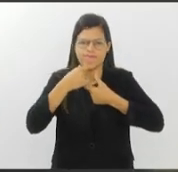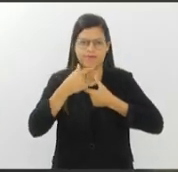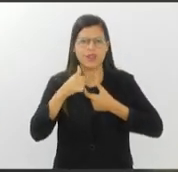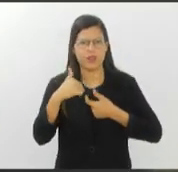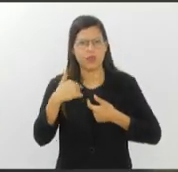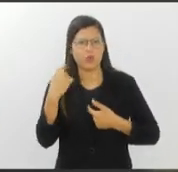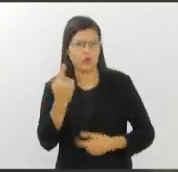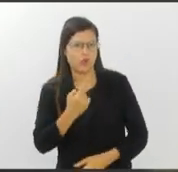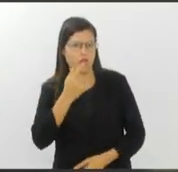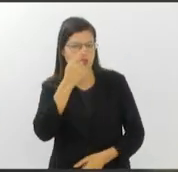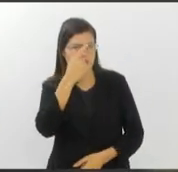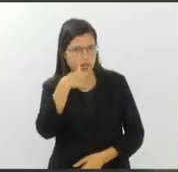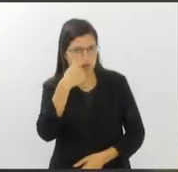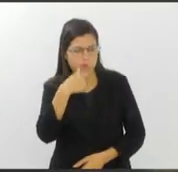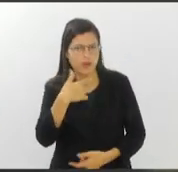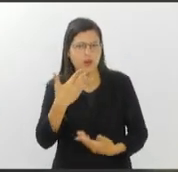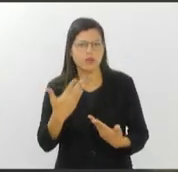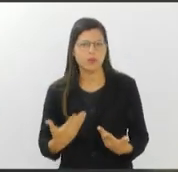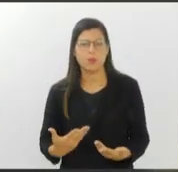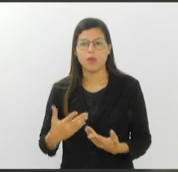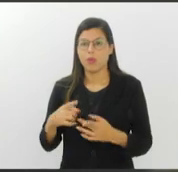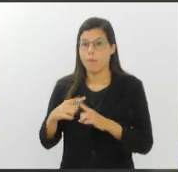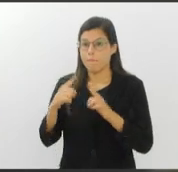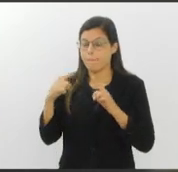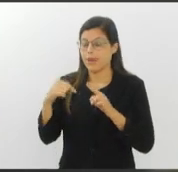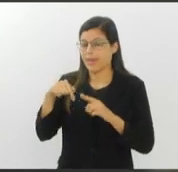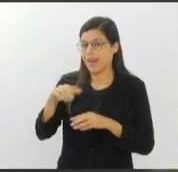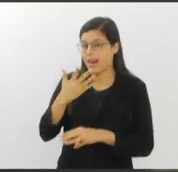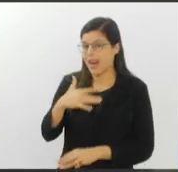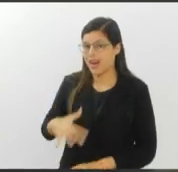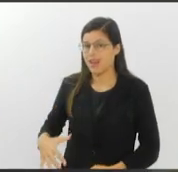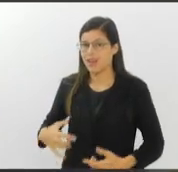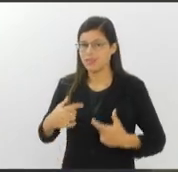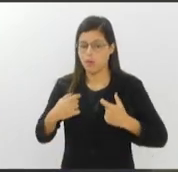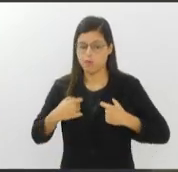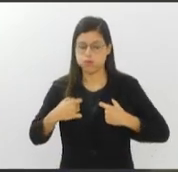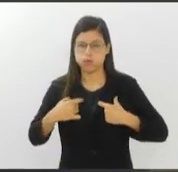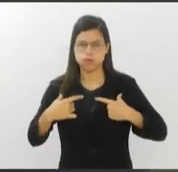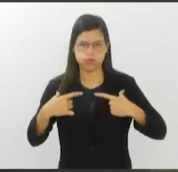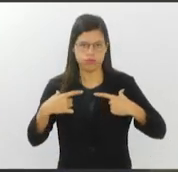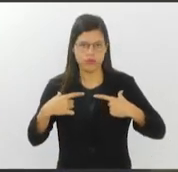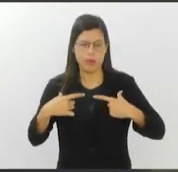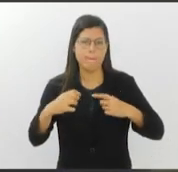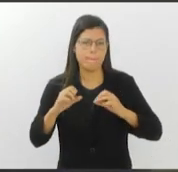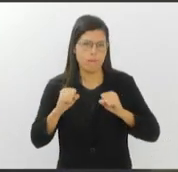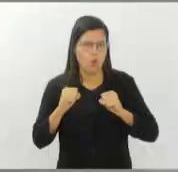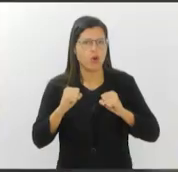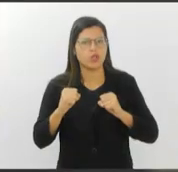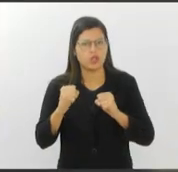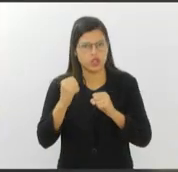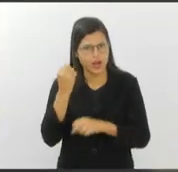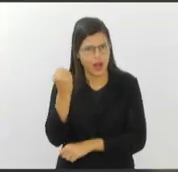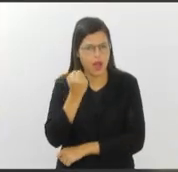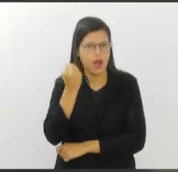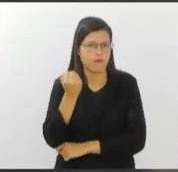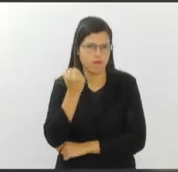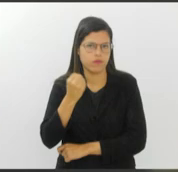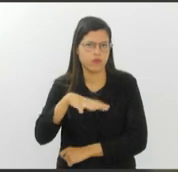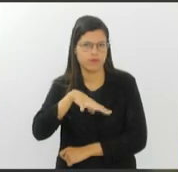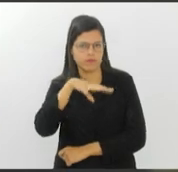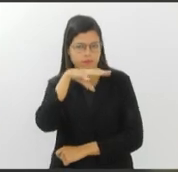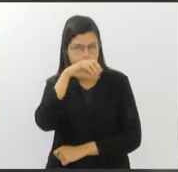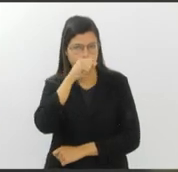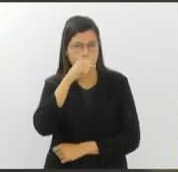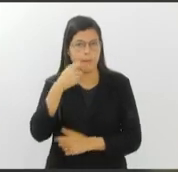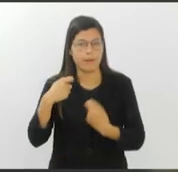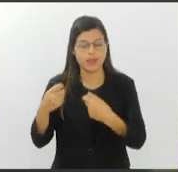nariz entupido, inflama o pulmãozinho da criança e pode comprometer gravemente o quadro respiratório. O que a gente precisa